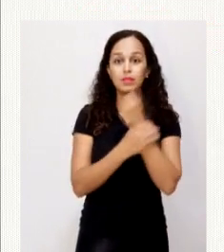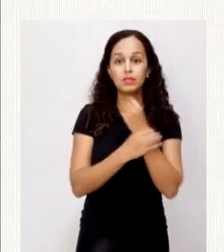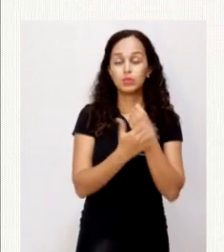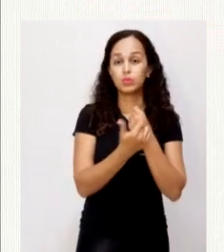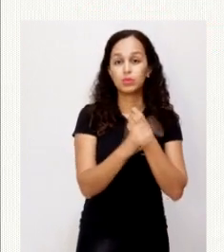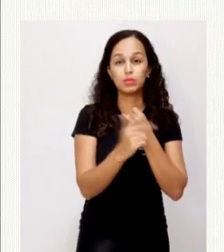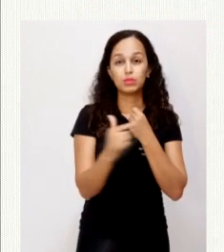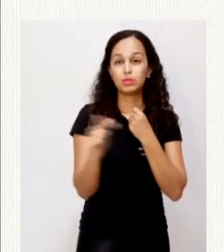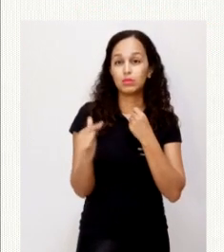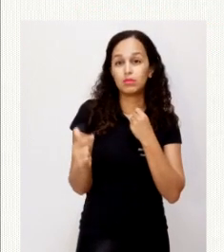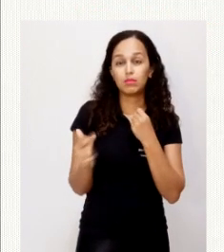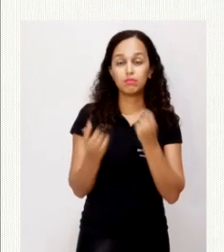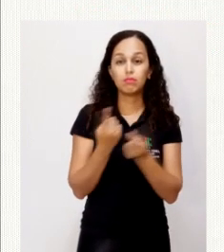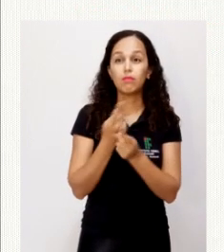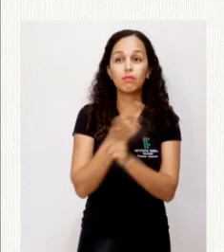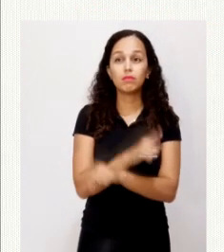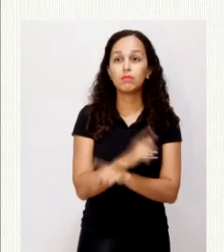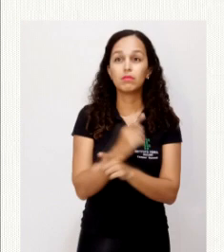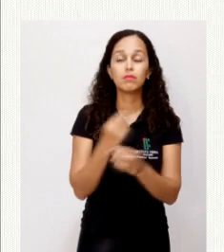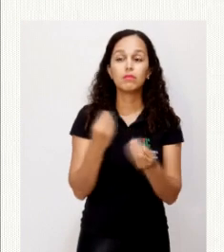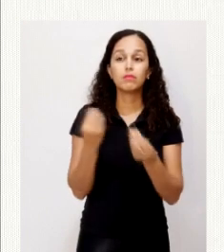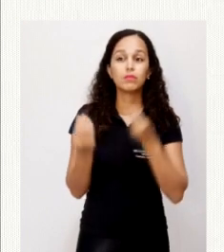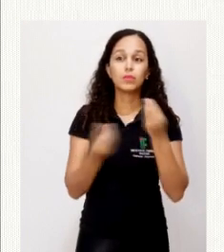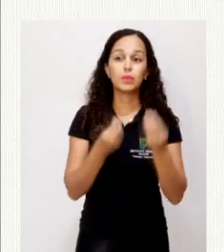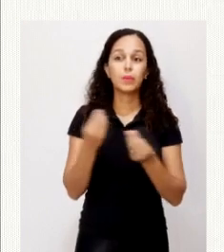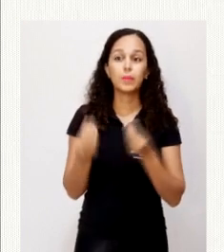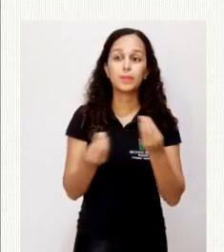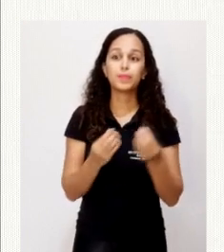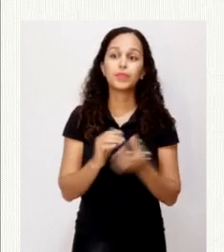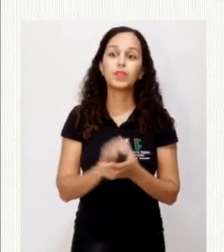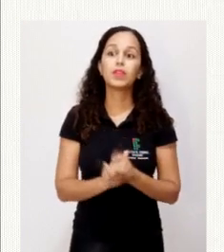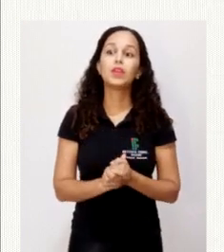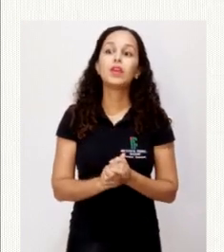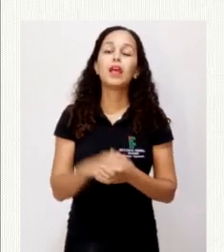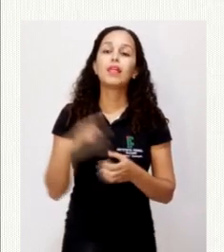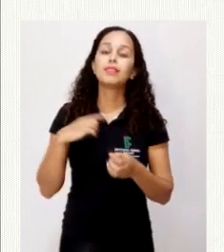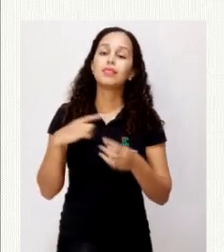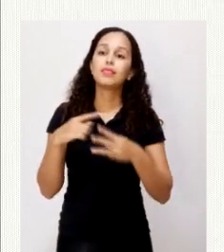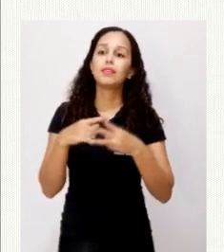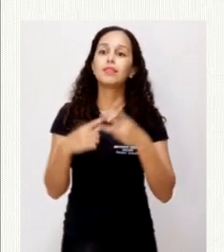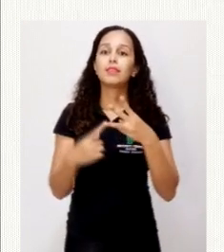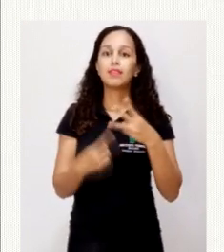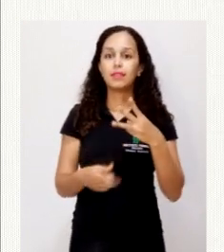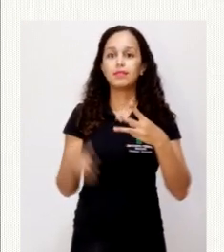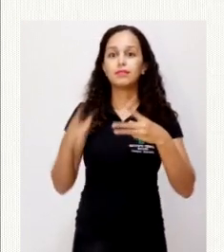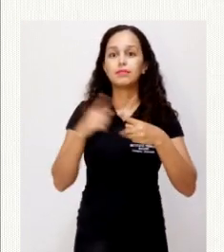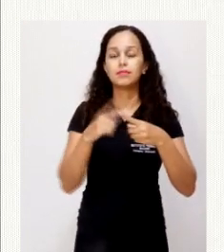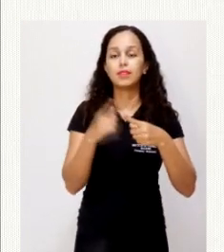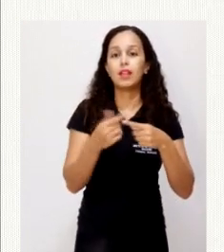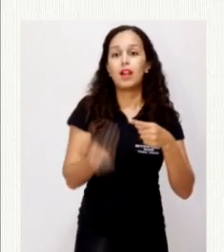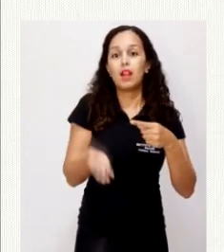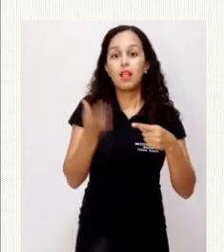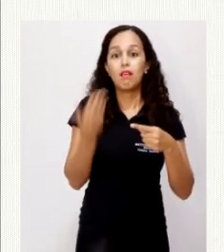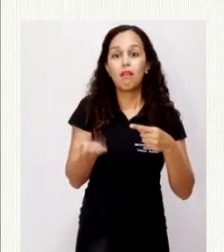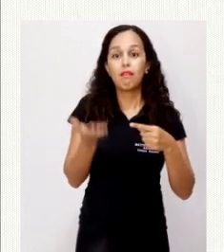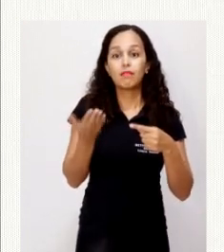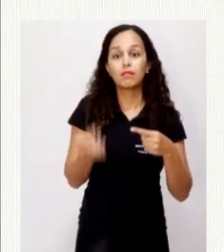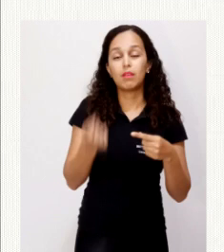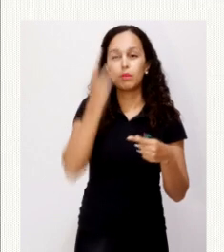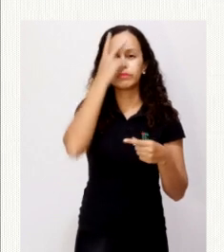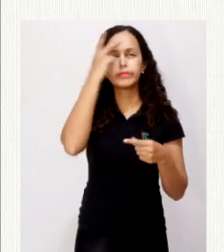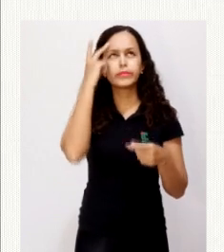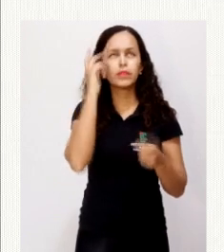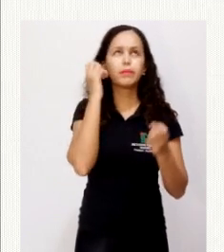para rapidamente mencionar para vocês que ela encontra-se em diferentes níveis. No nível leve, o indivíduo ele tem